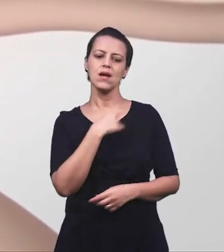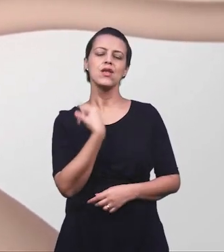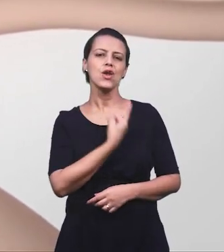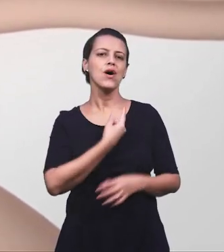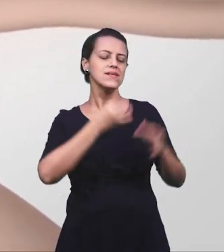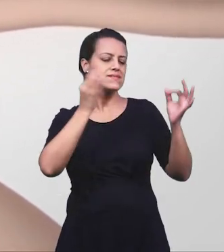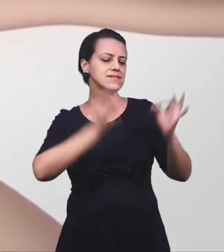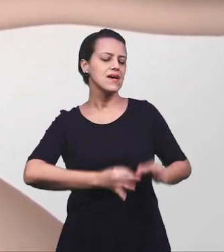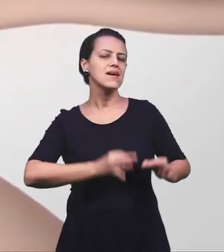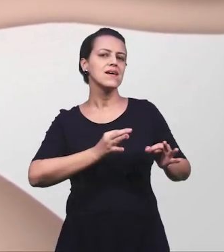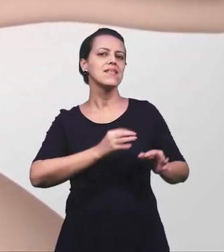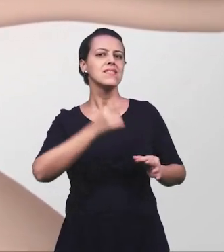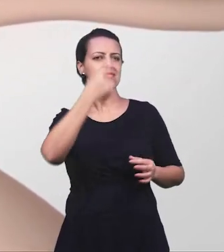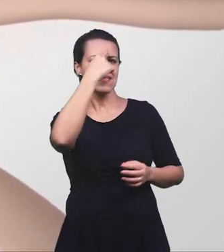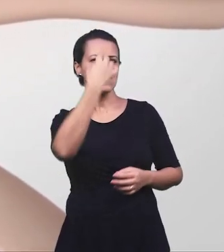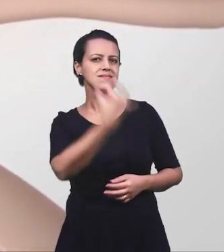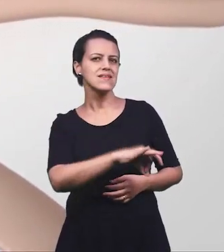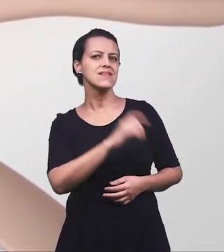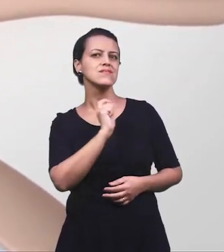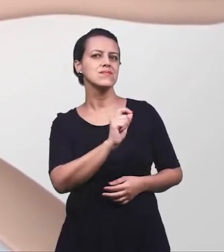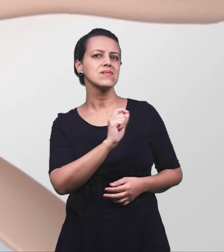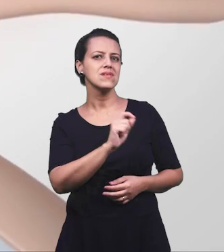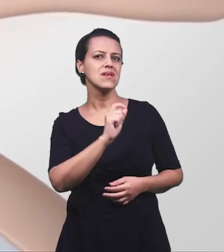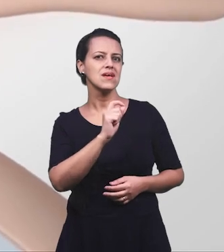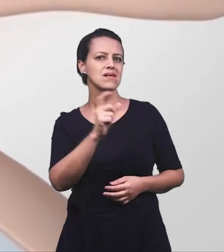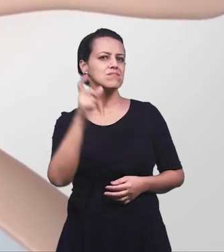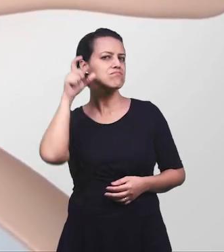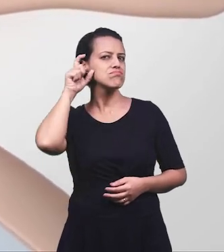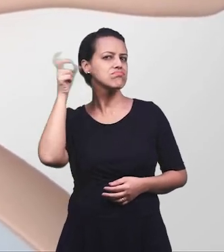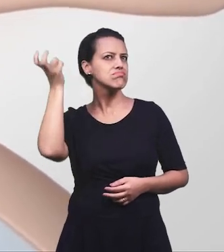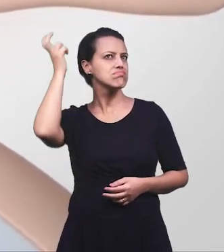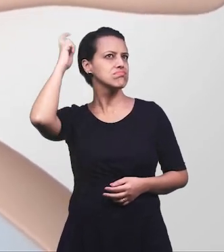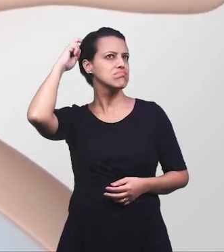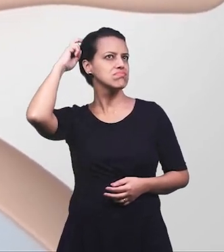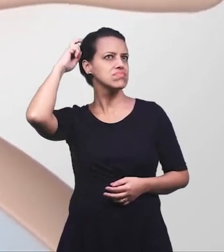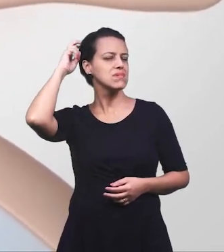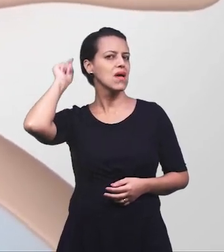clínica, da engenharia genética, que esses implantes eles vão